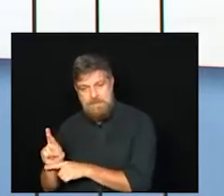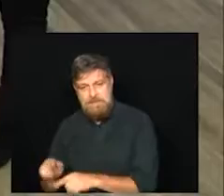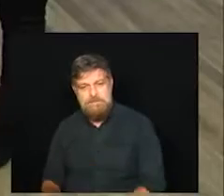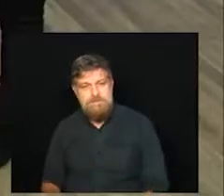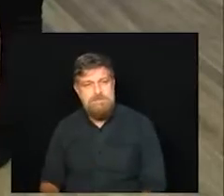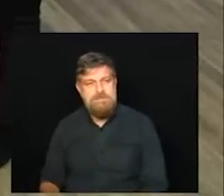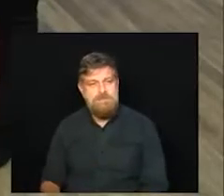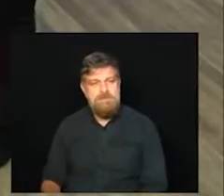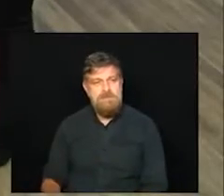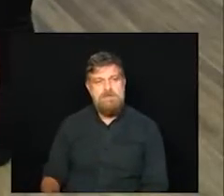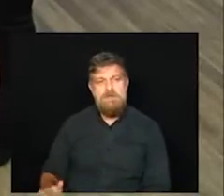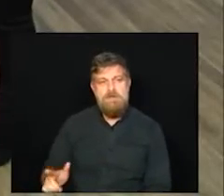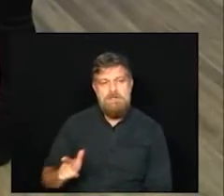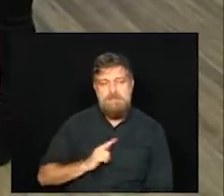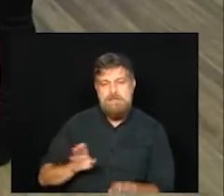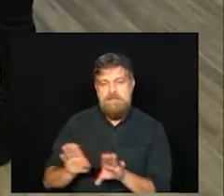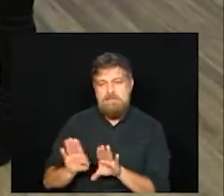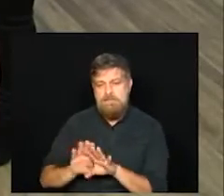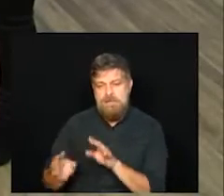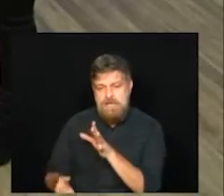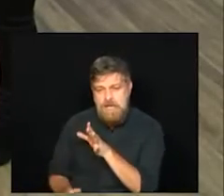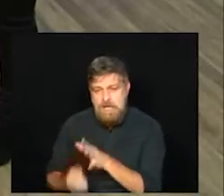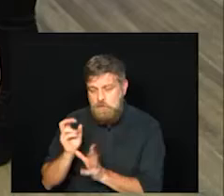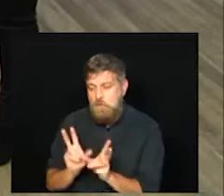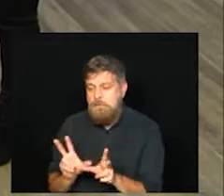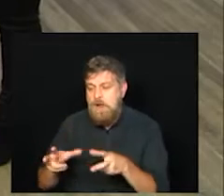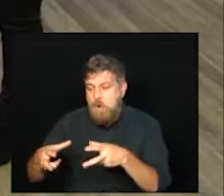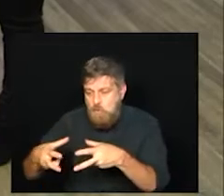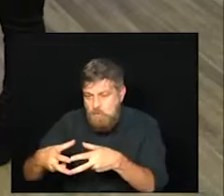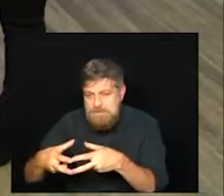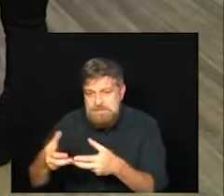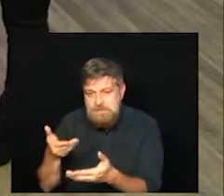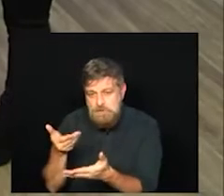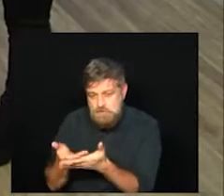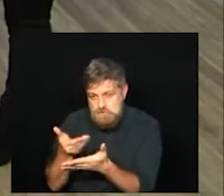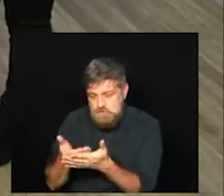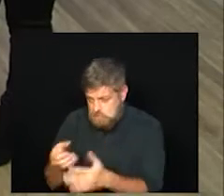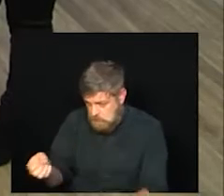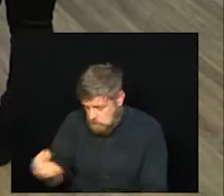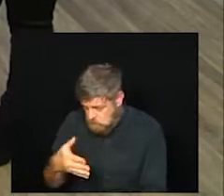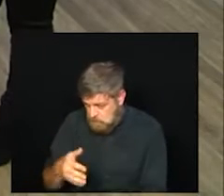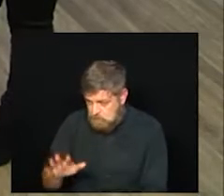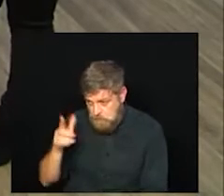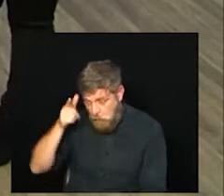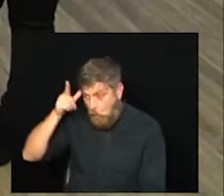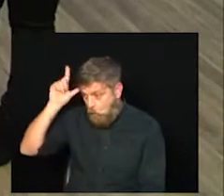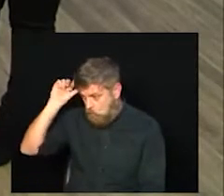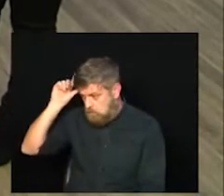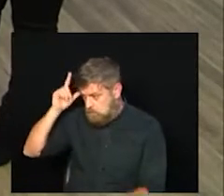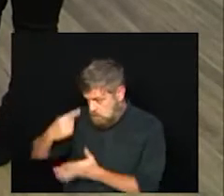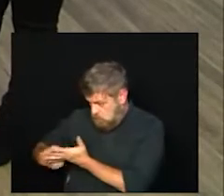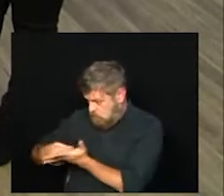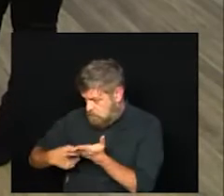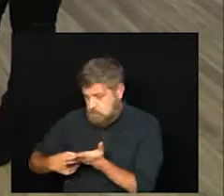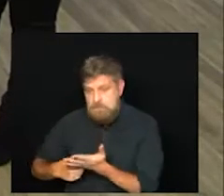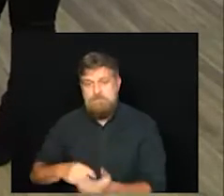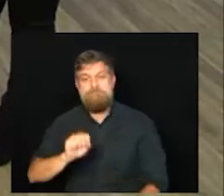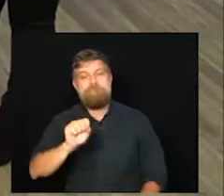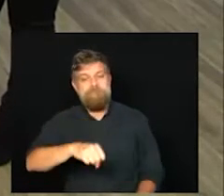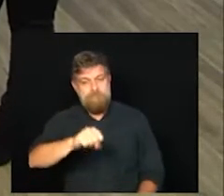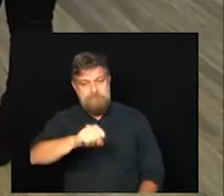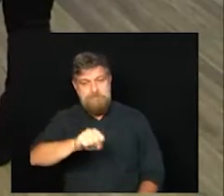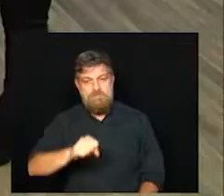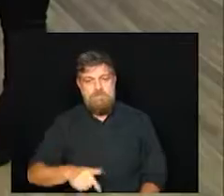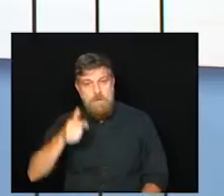Agora, Mirna Abreu, tem a criação de uma nova comissão aqui no Legislativo, que também aconteceu na reunião de ontem. Isso, ontem ainda